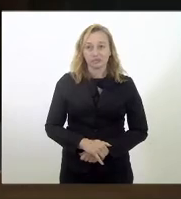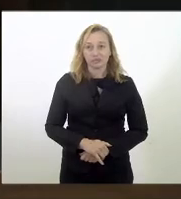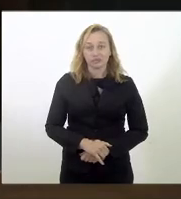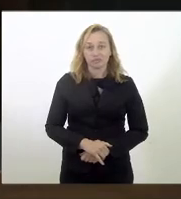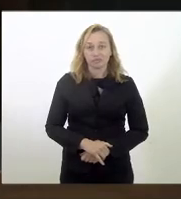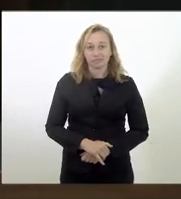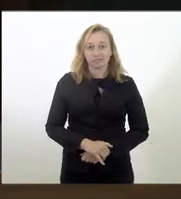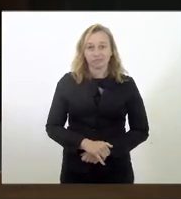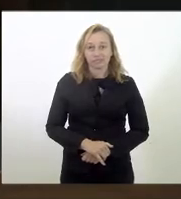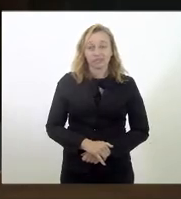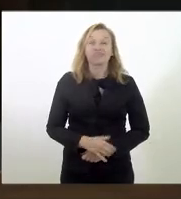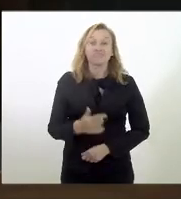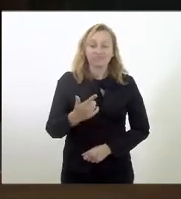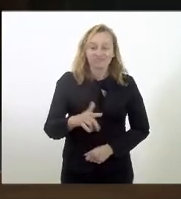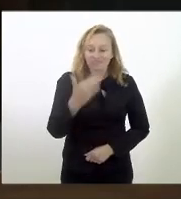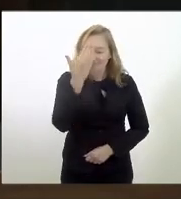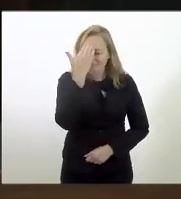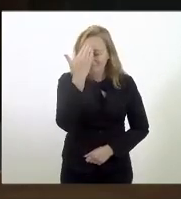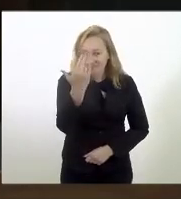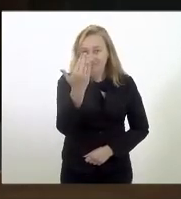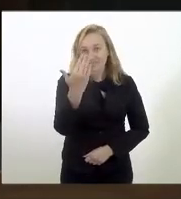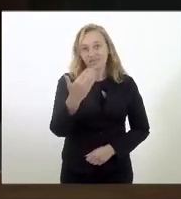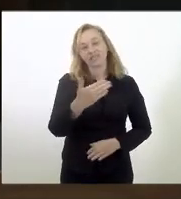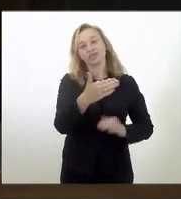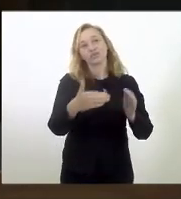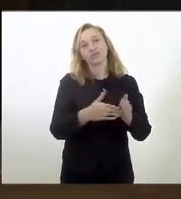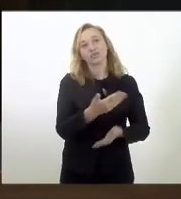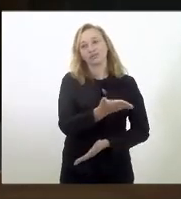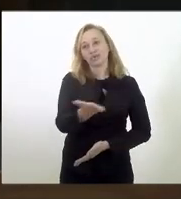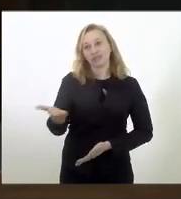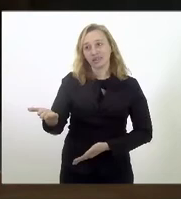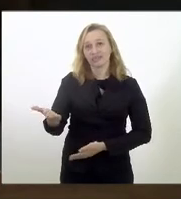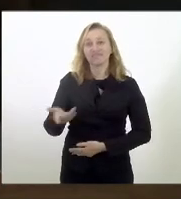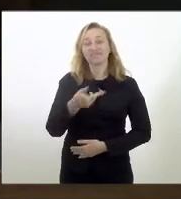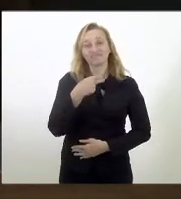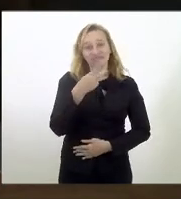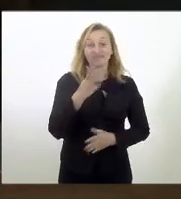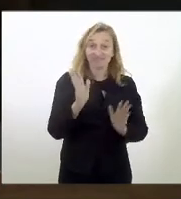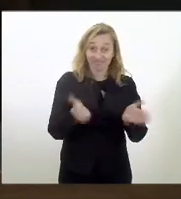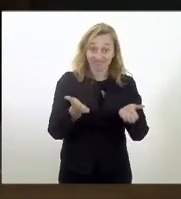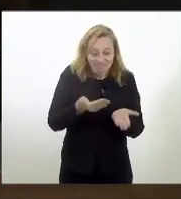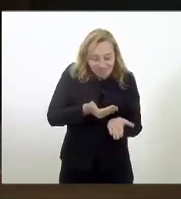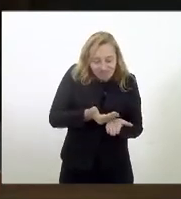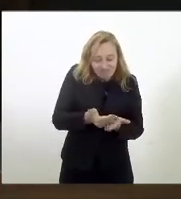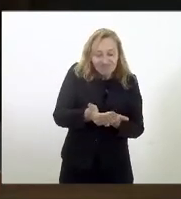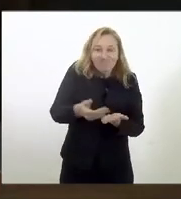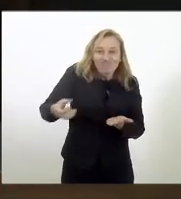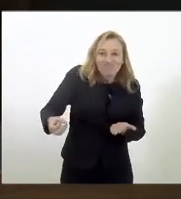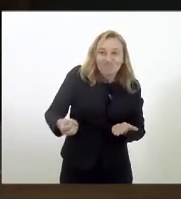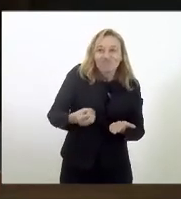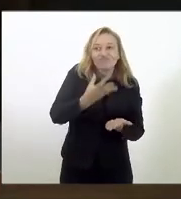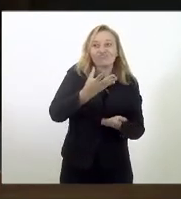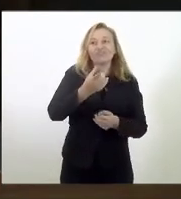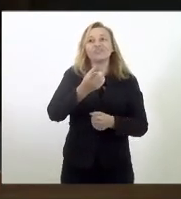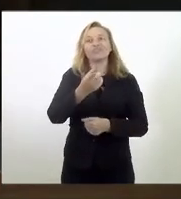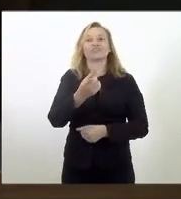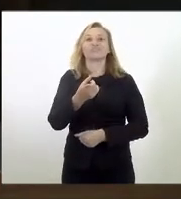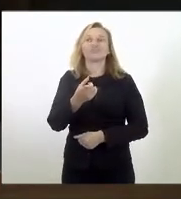bem, mais uma vez agradecer a todas e todos, dizer que hoje é o início de um novo ciclo,